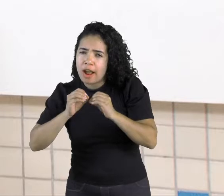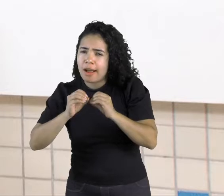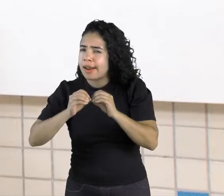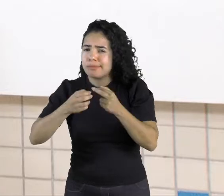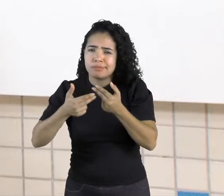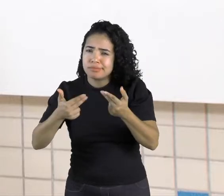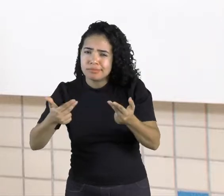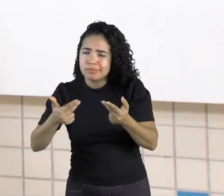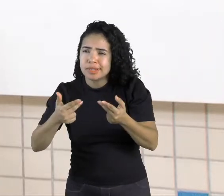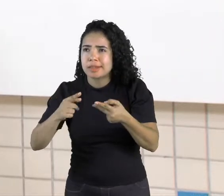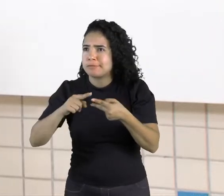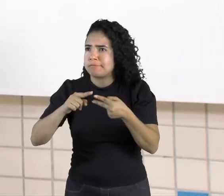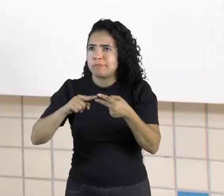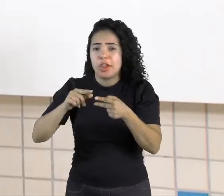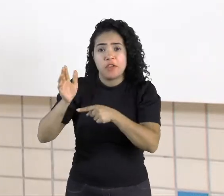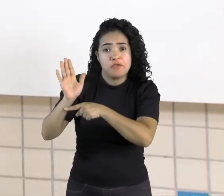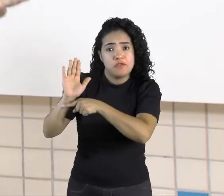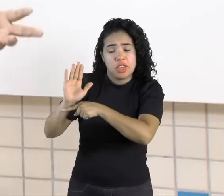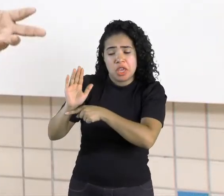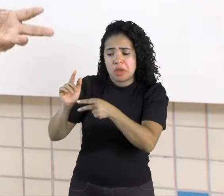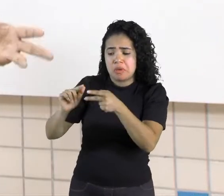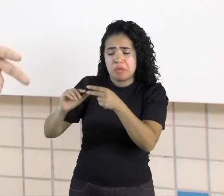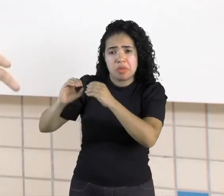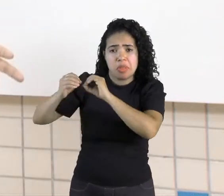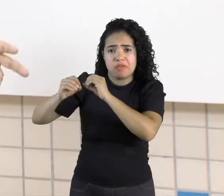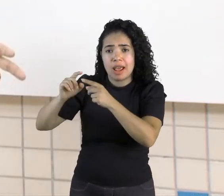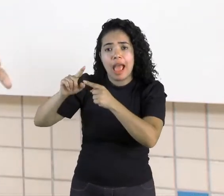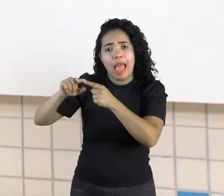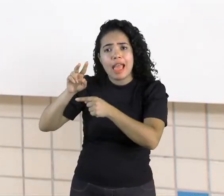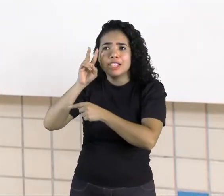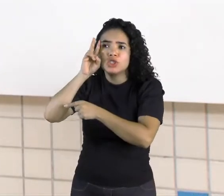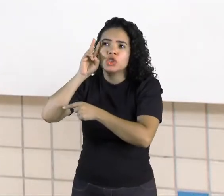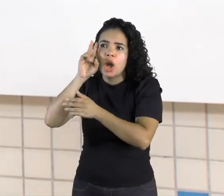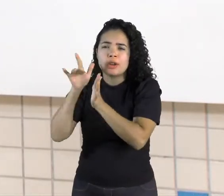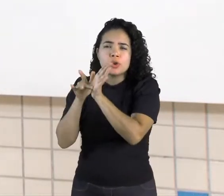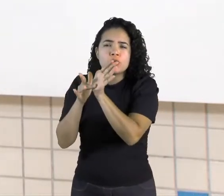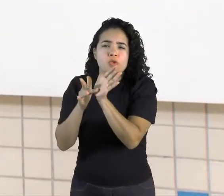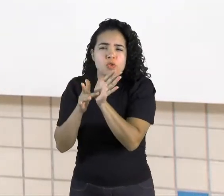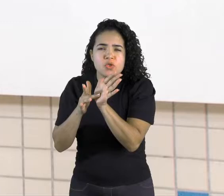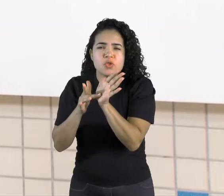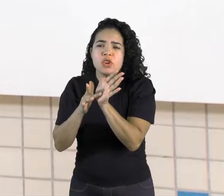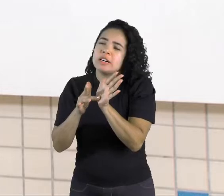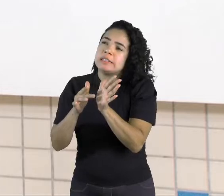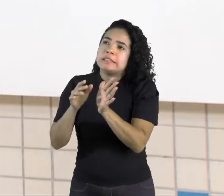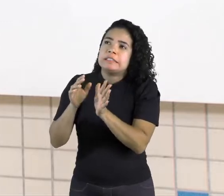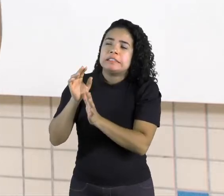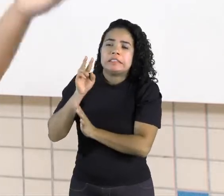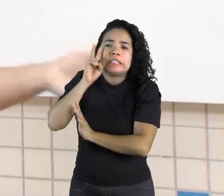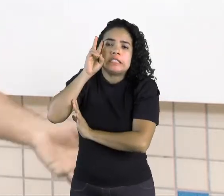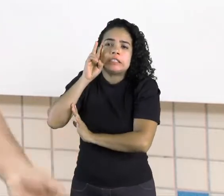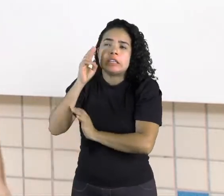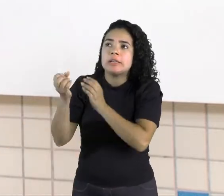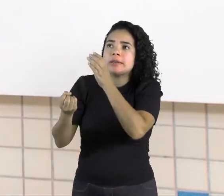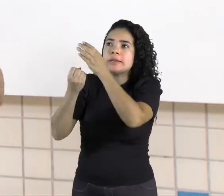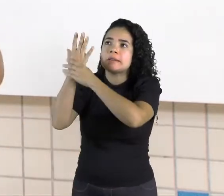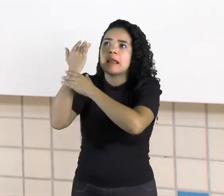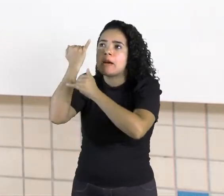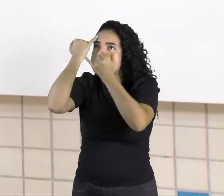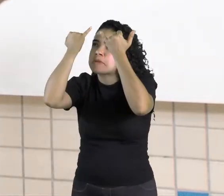Então, geralmente, os filmes são histórias de ficção. O que significa isso? Que é uma história